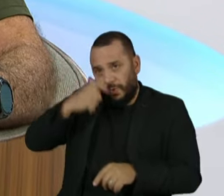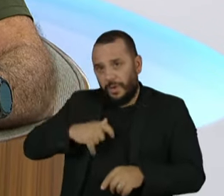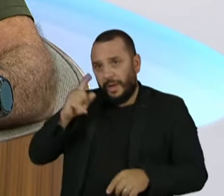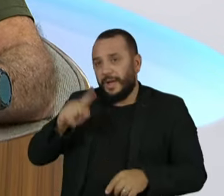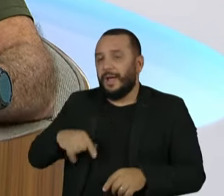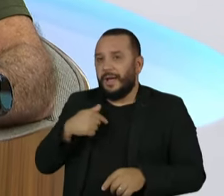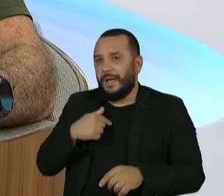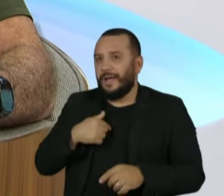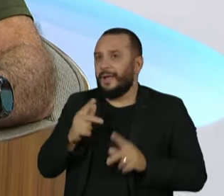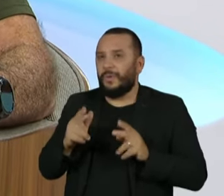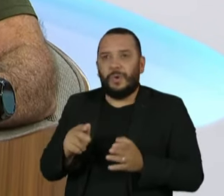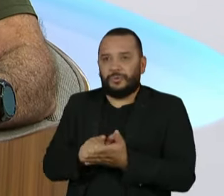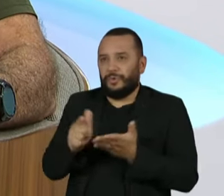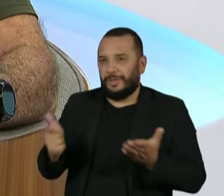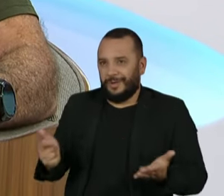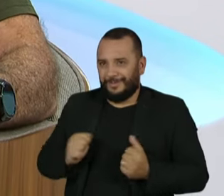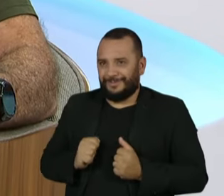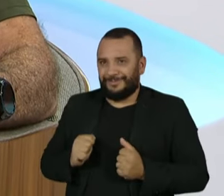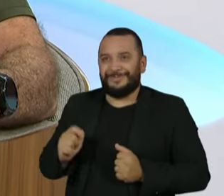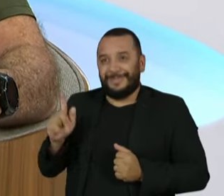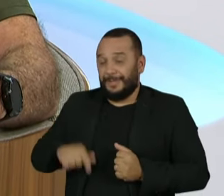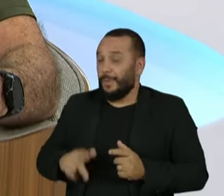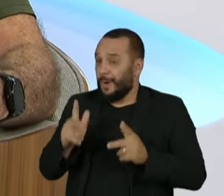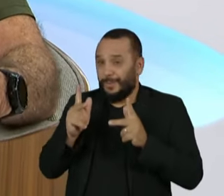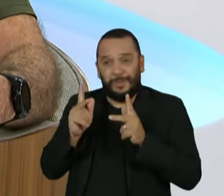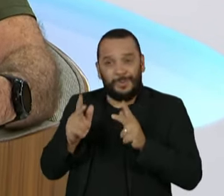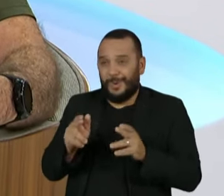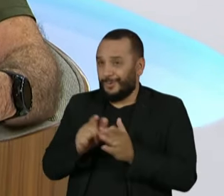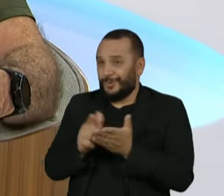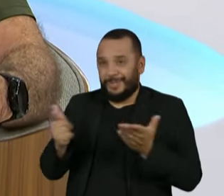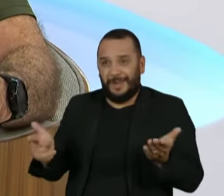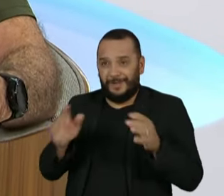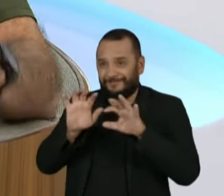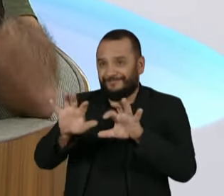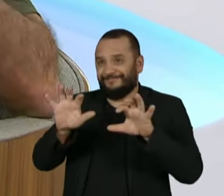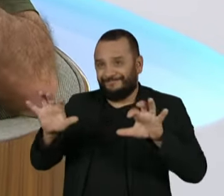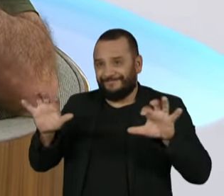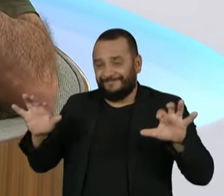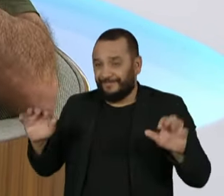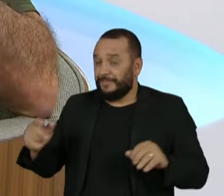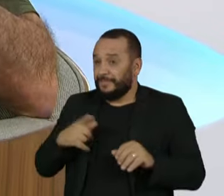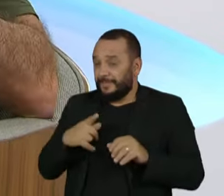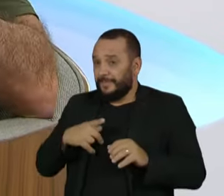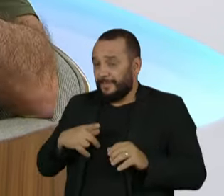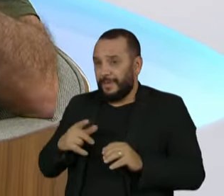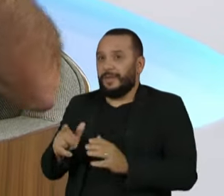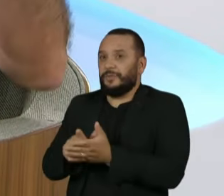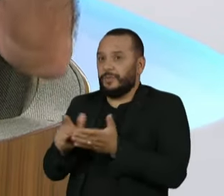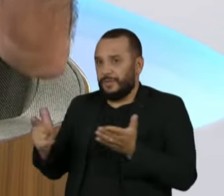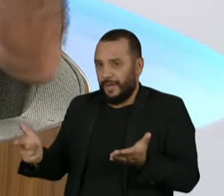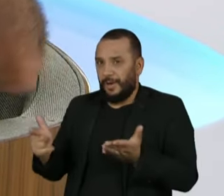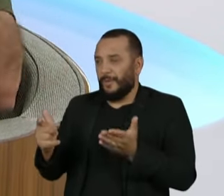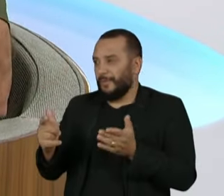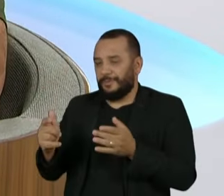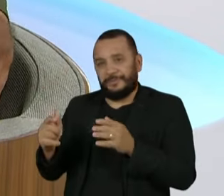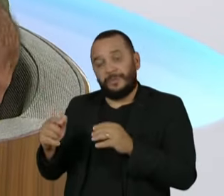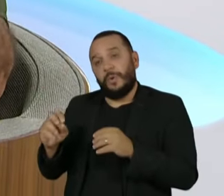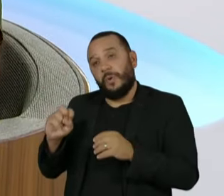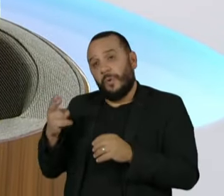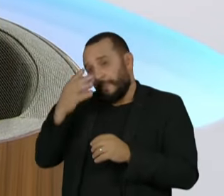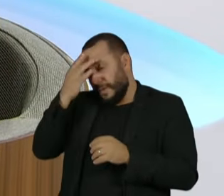de influência é um jornal que tem Impacto cada conjunto desses de jornais pessoais que têm impacto